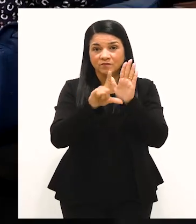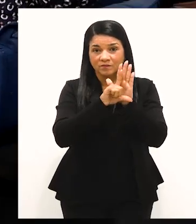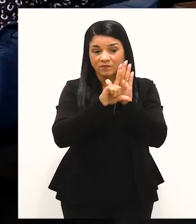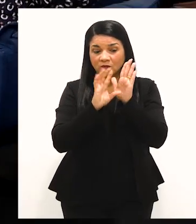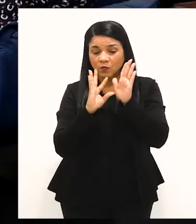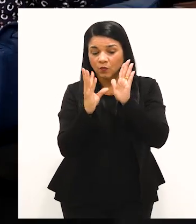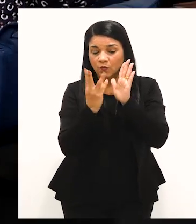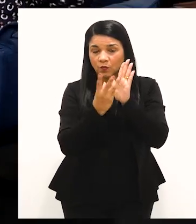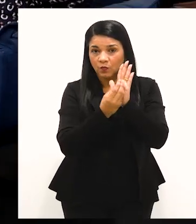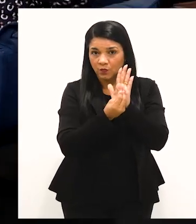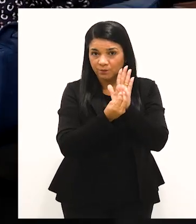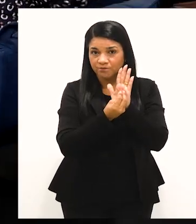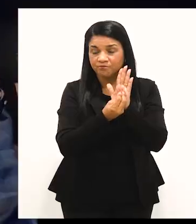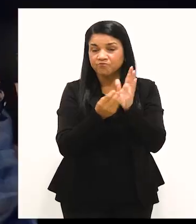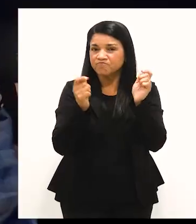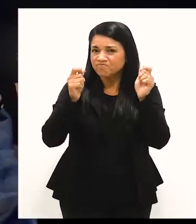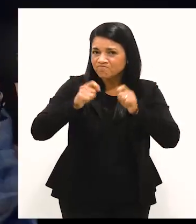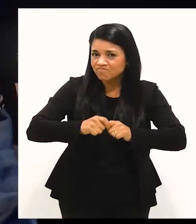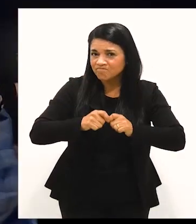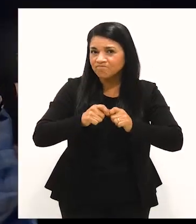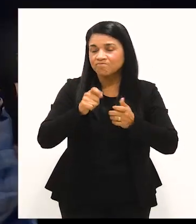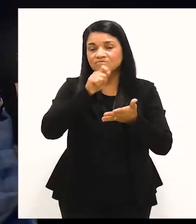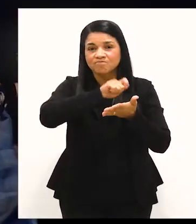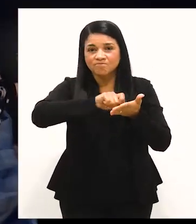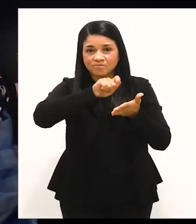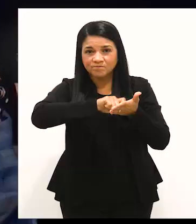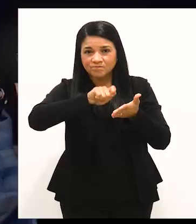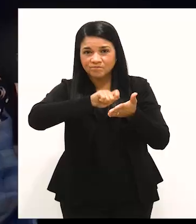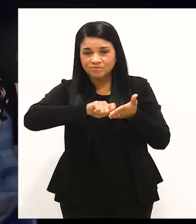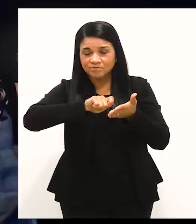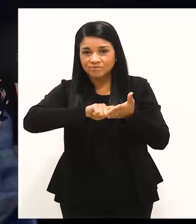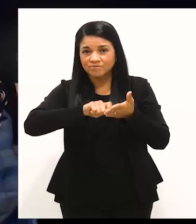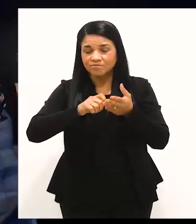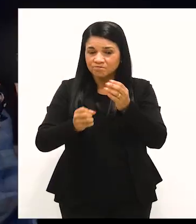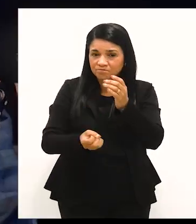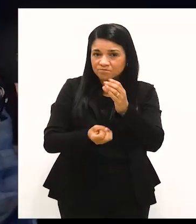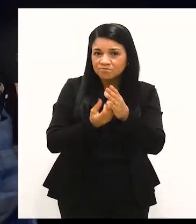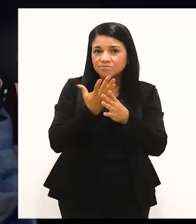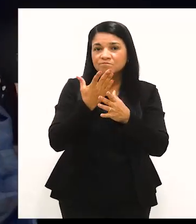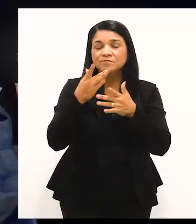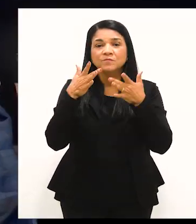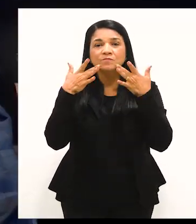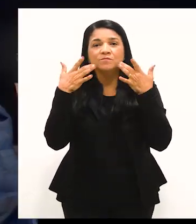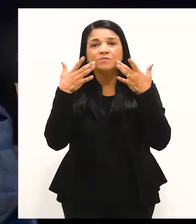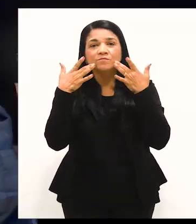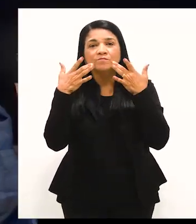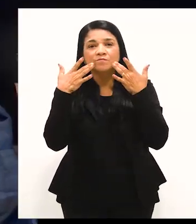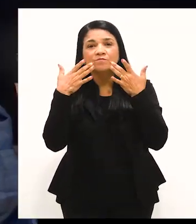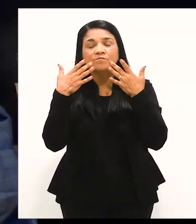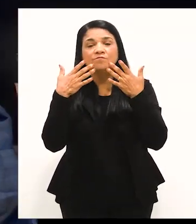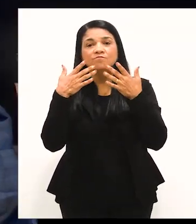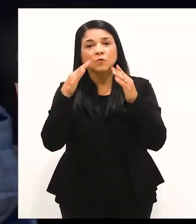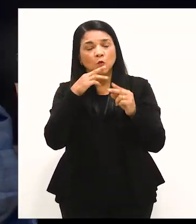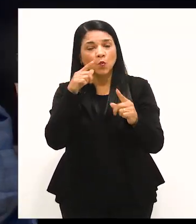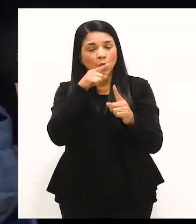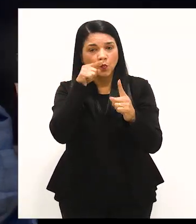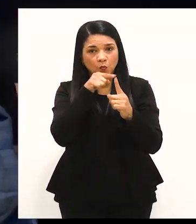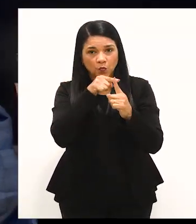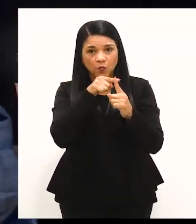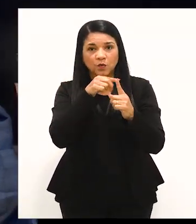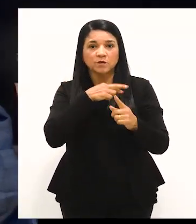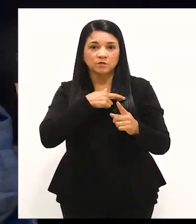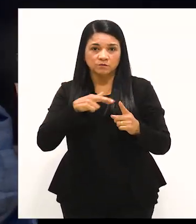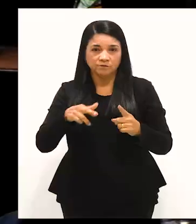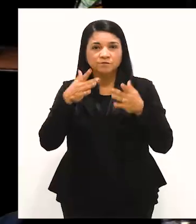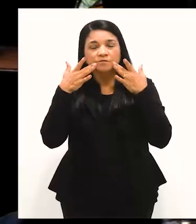que agora a Lei Rouanet permite que você escreva um produto que tenha fins